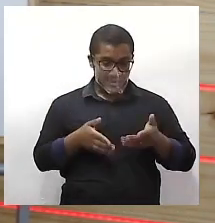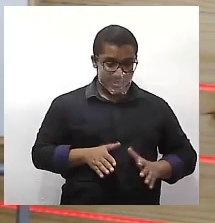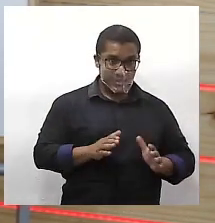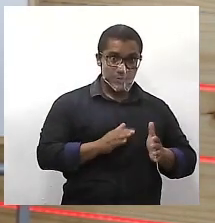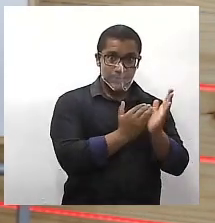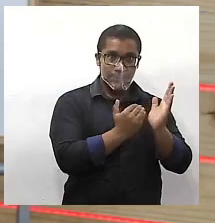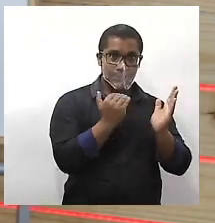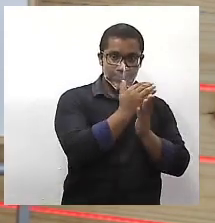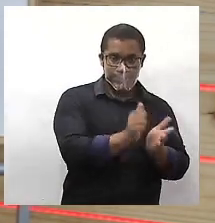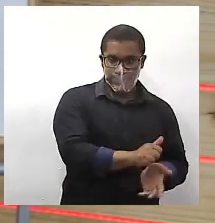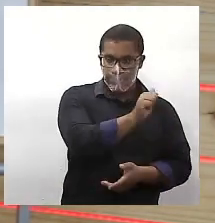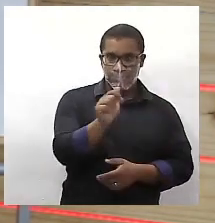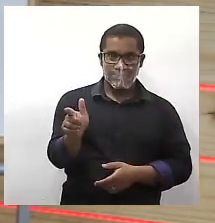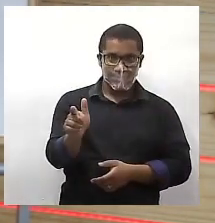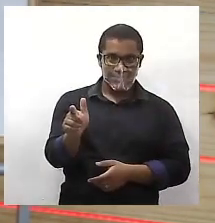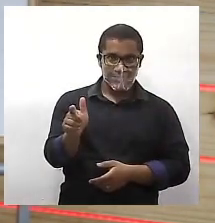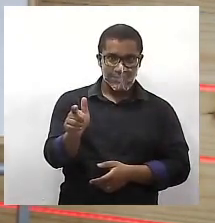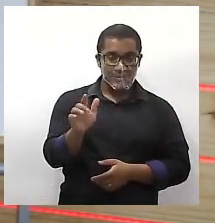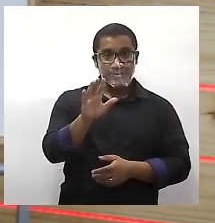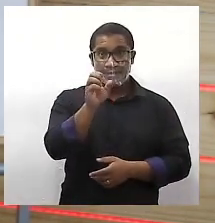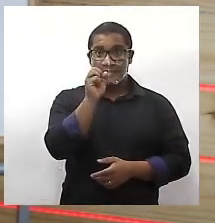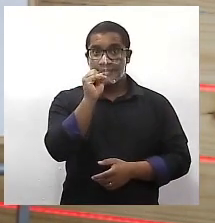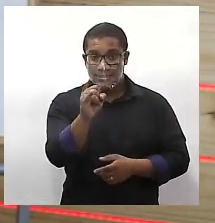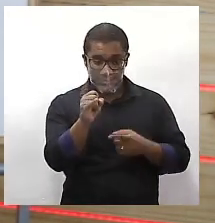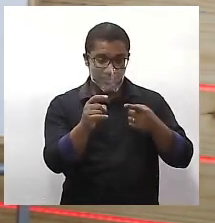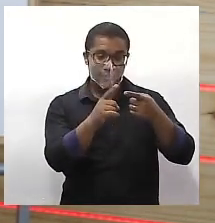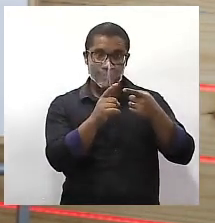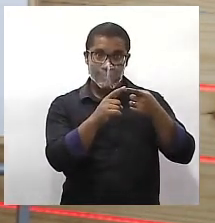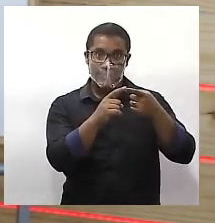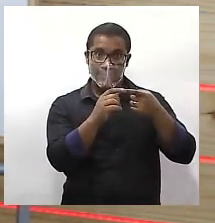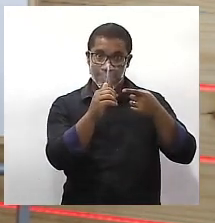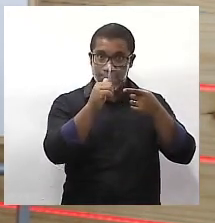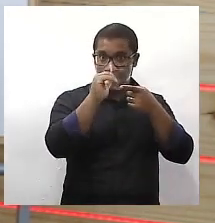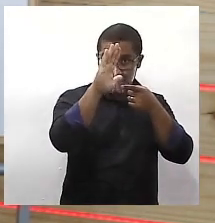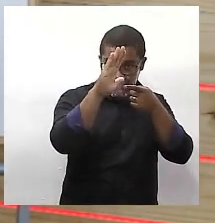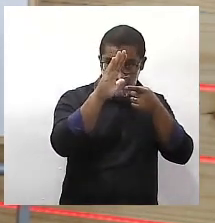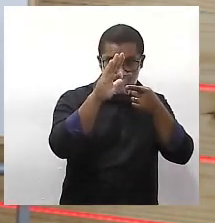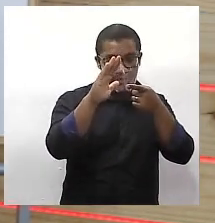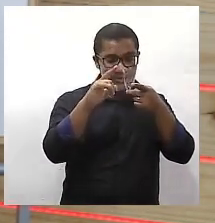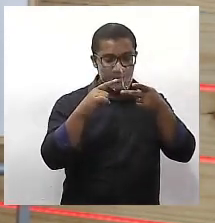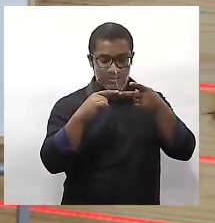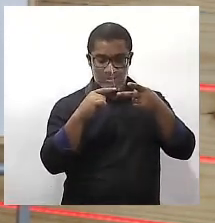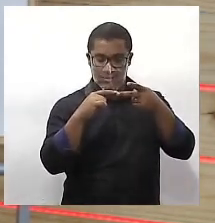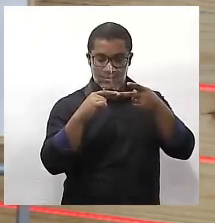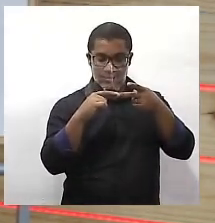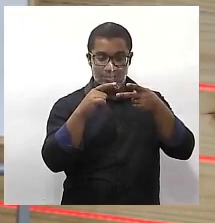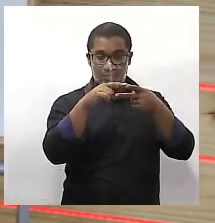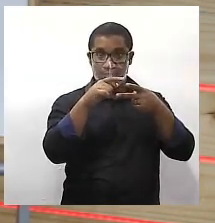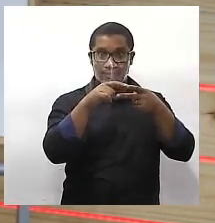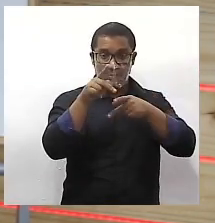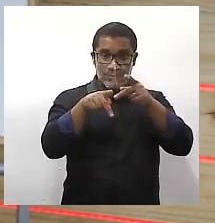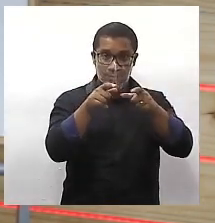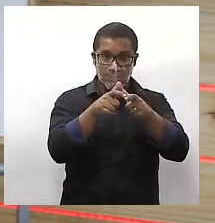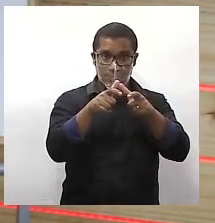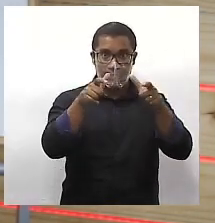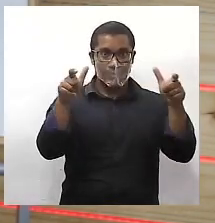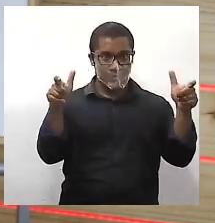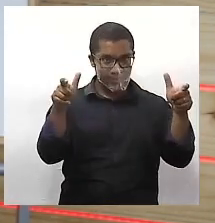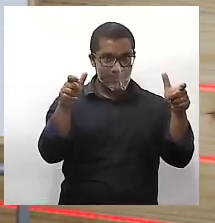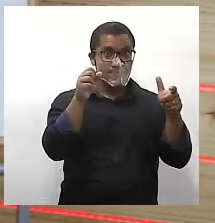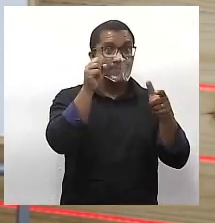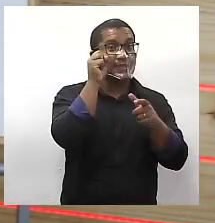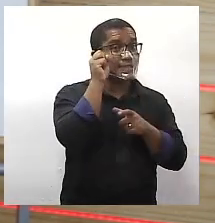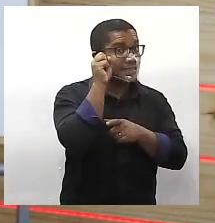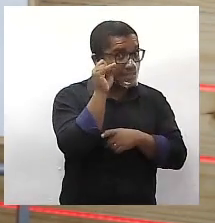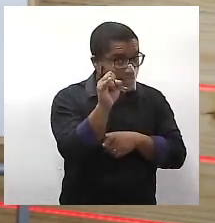mais do que está morrendo. Se está nascendo mais do que está morrendo, então a população cresce. Agora, se